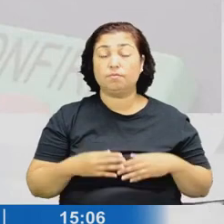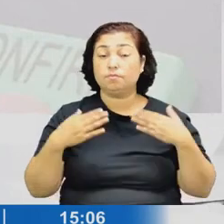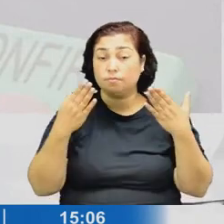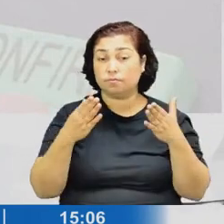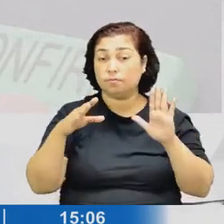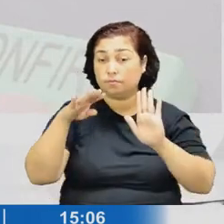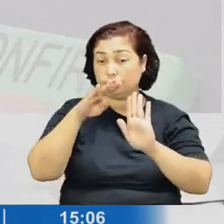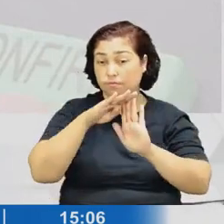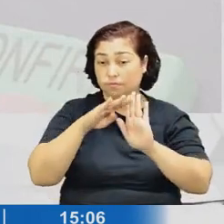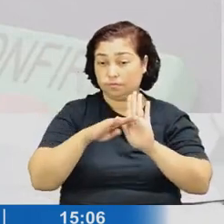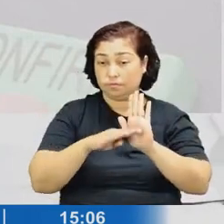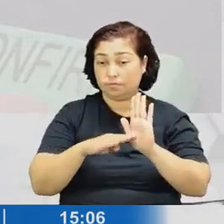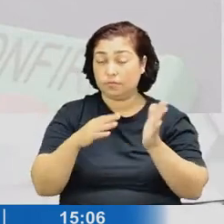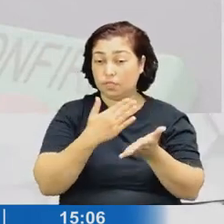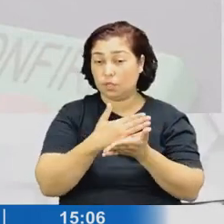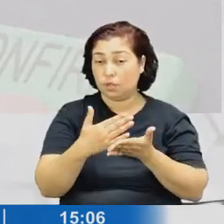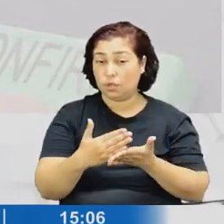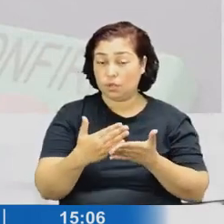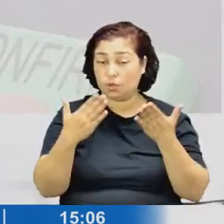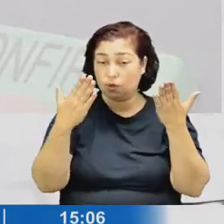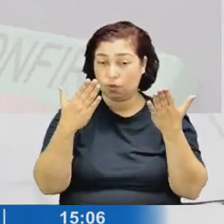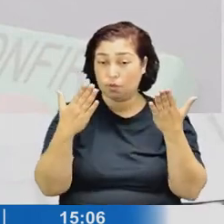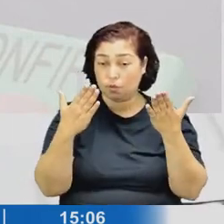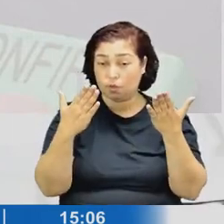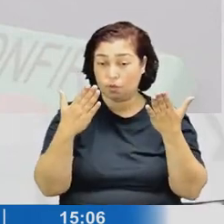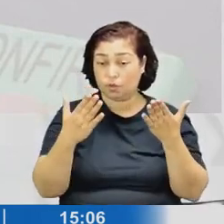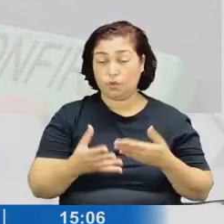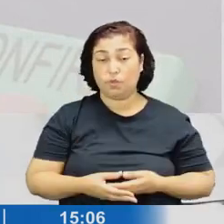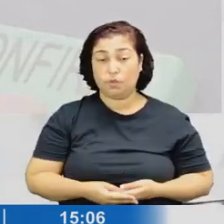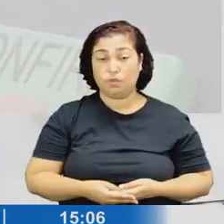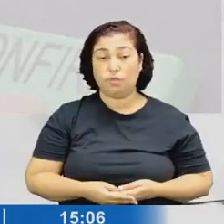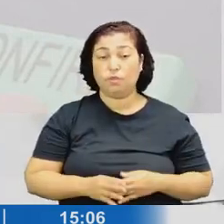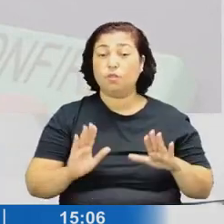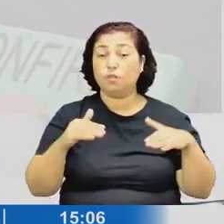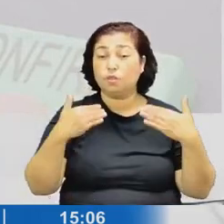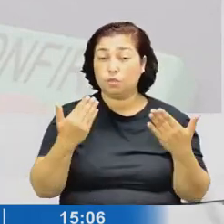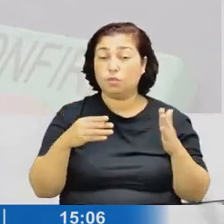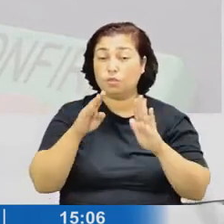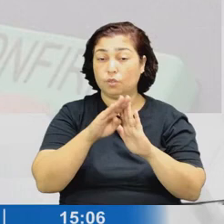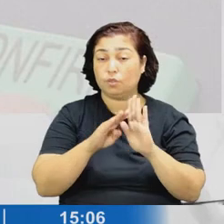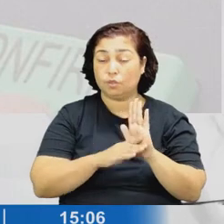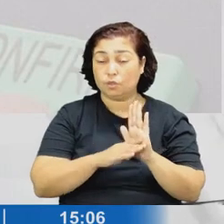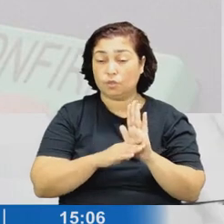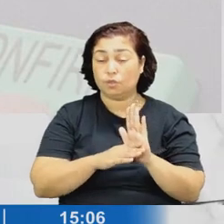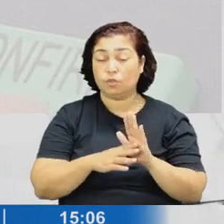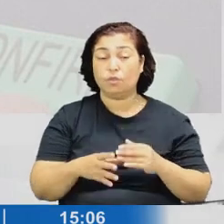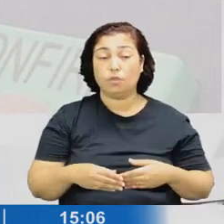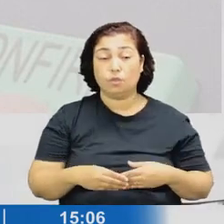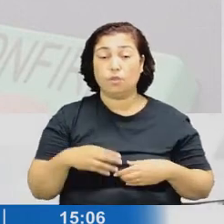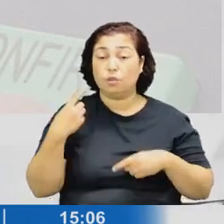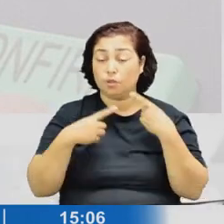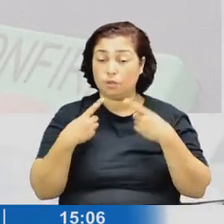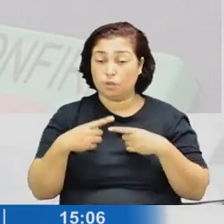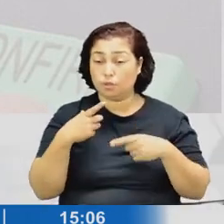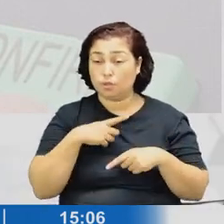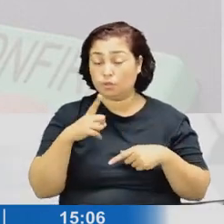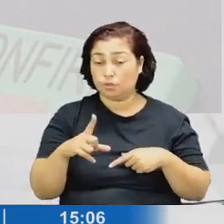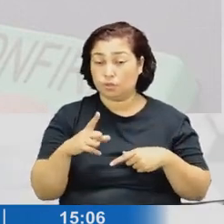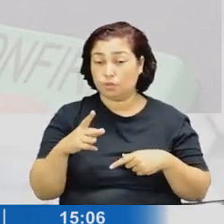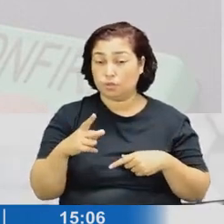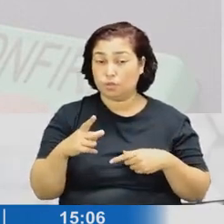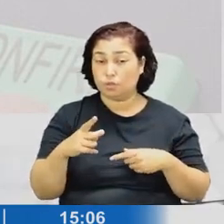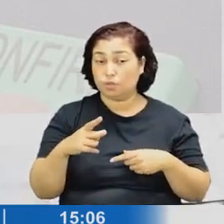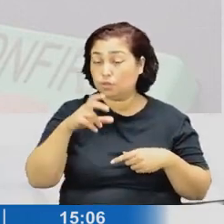assim as etapas né Aqui começa a ficar mais específico Quais são as etapas que um parlamentar tem perante ao seu